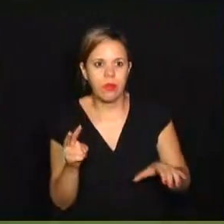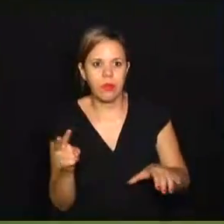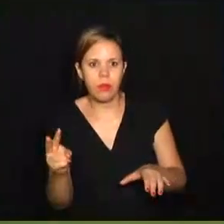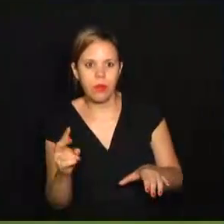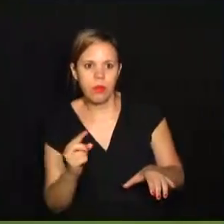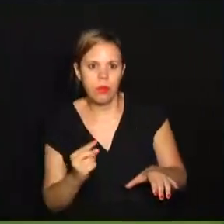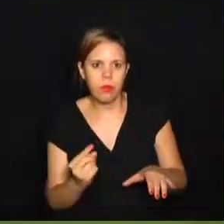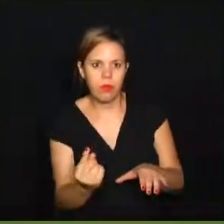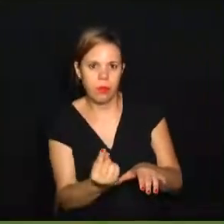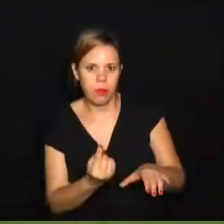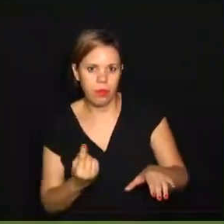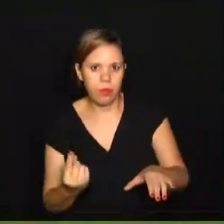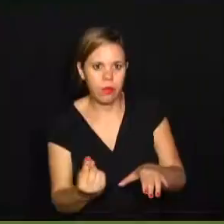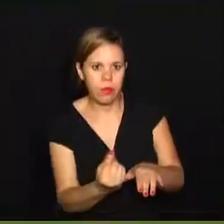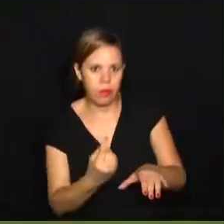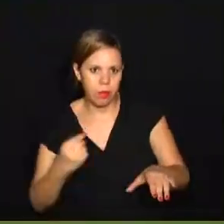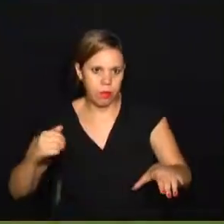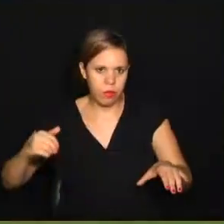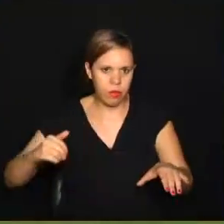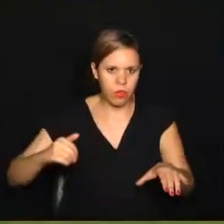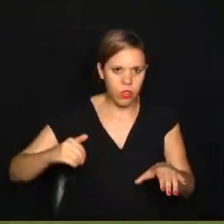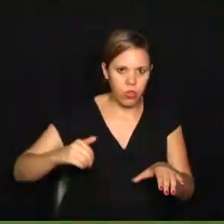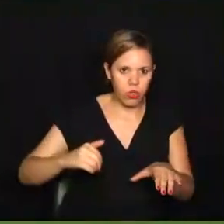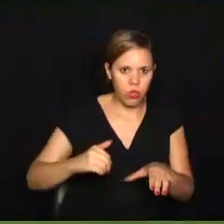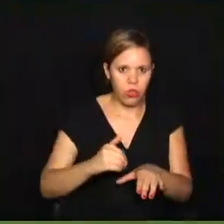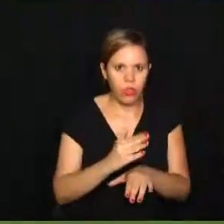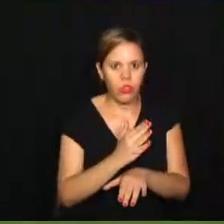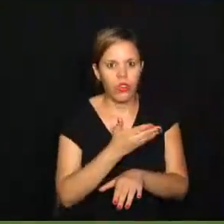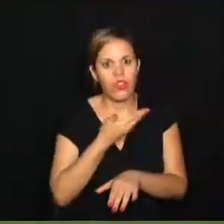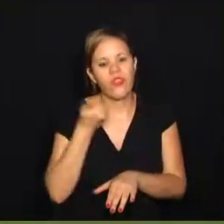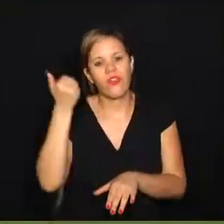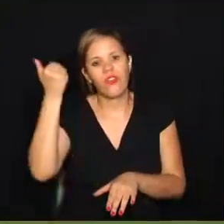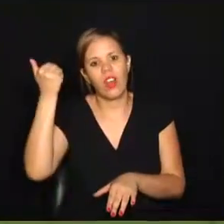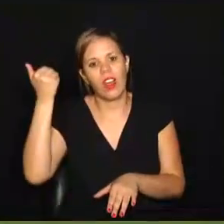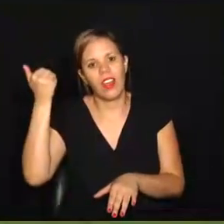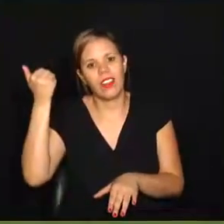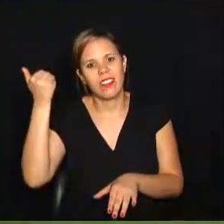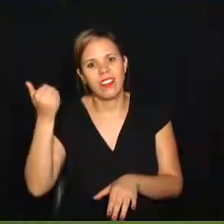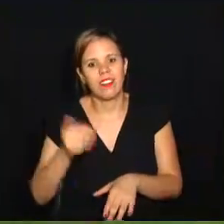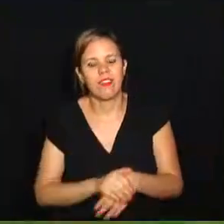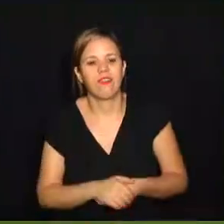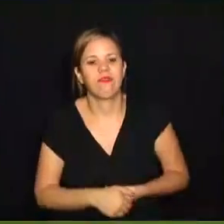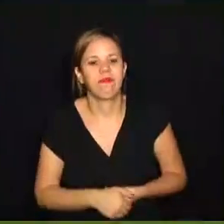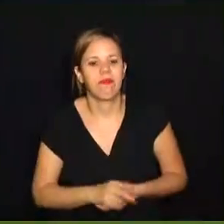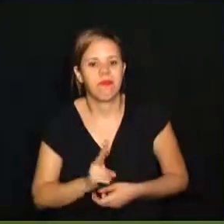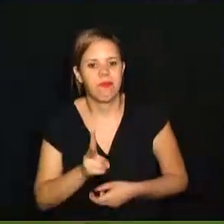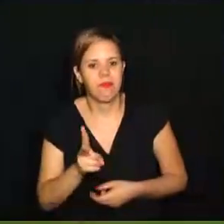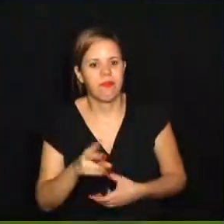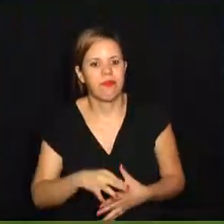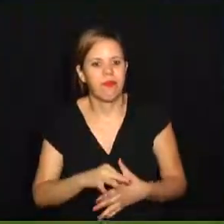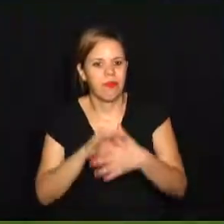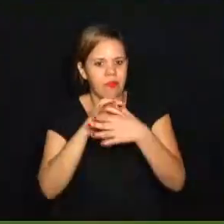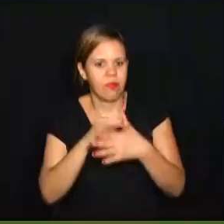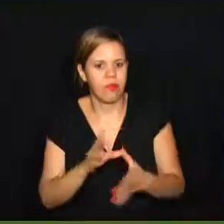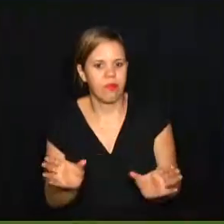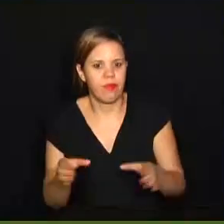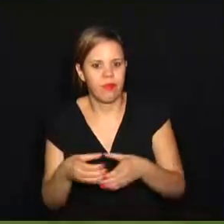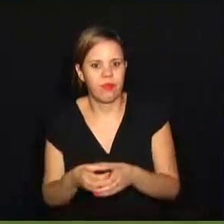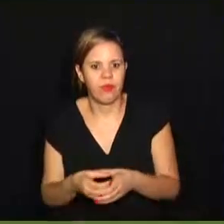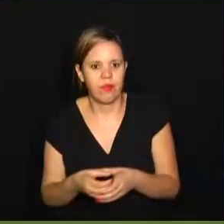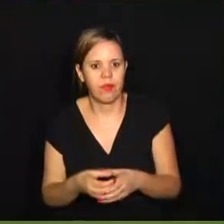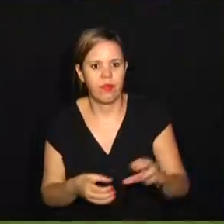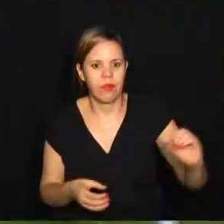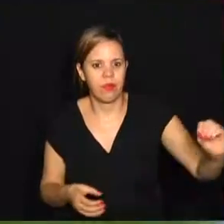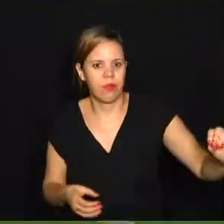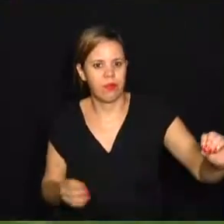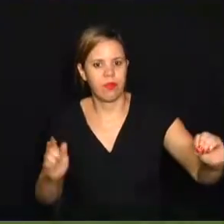teve o trabalho de tocar na saída do goleiro. Fim de papo e segue o líder do grupo D, Ituano